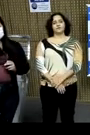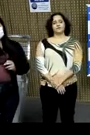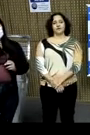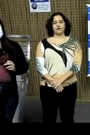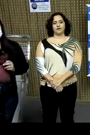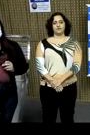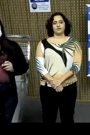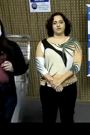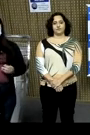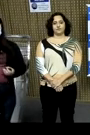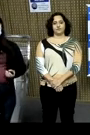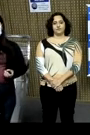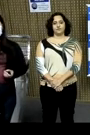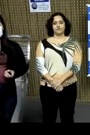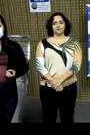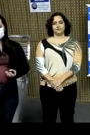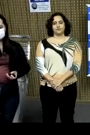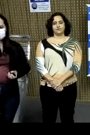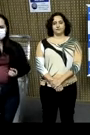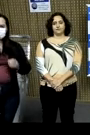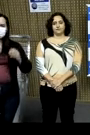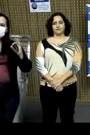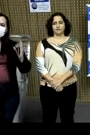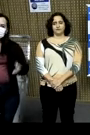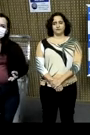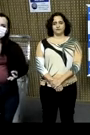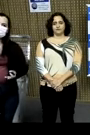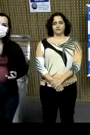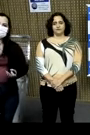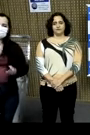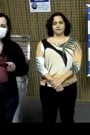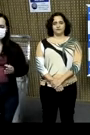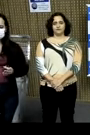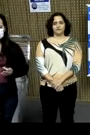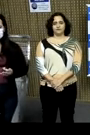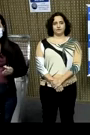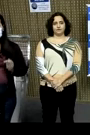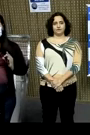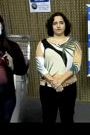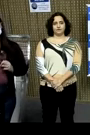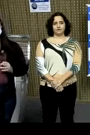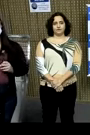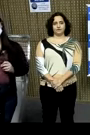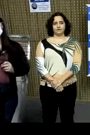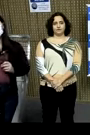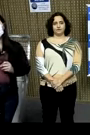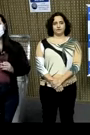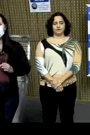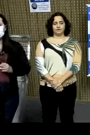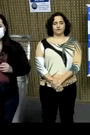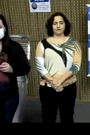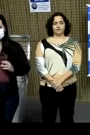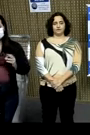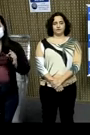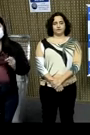e o número de gestantes que são acompanhadas no alto risco, em 2020 tivemos 5, e no primeiro semestre